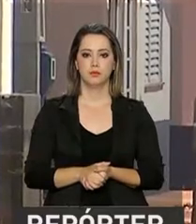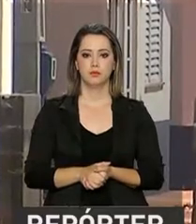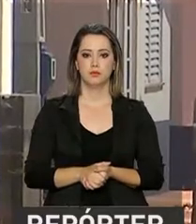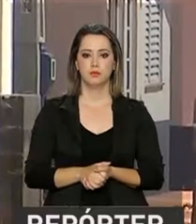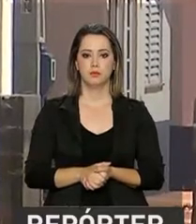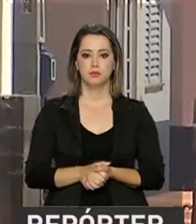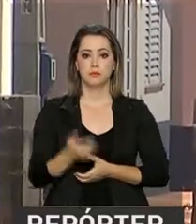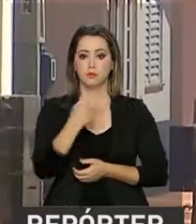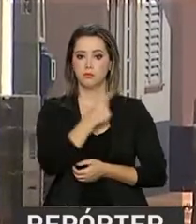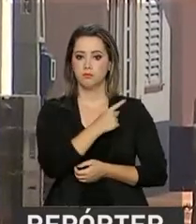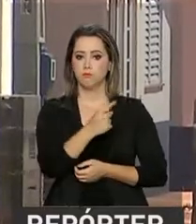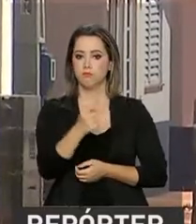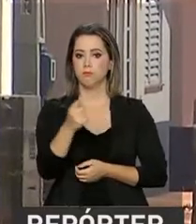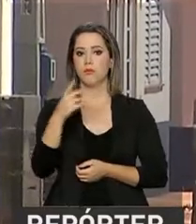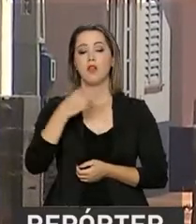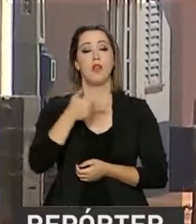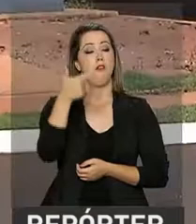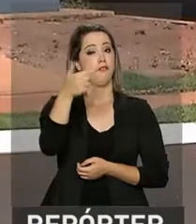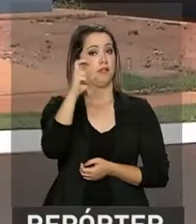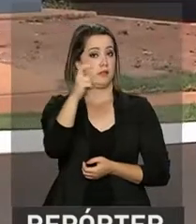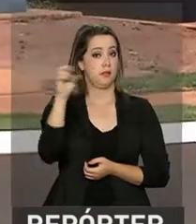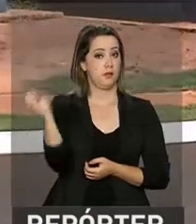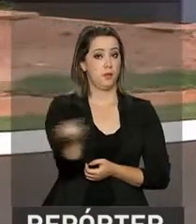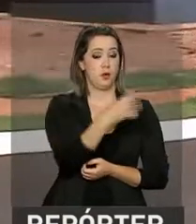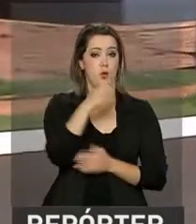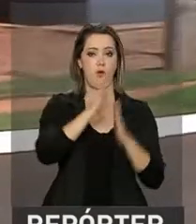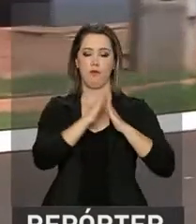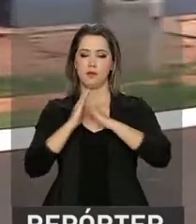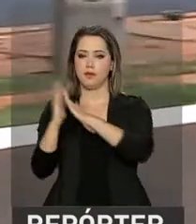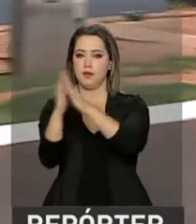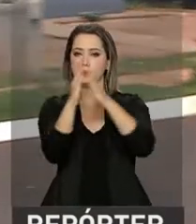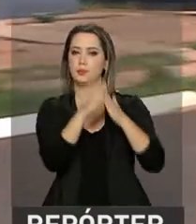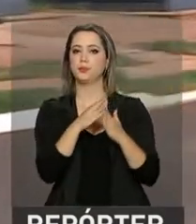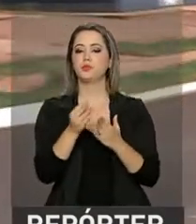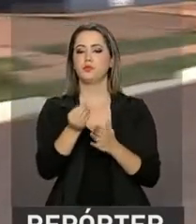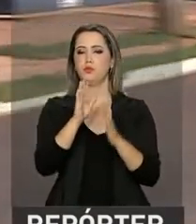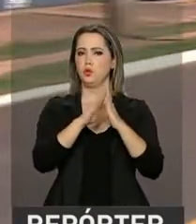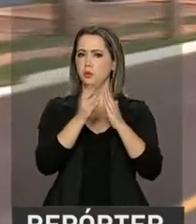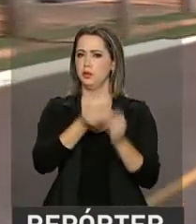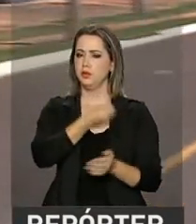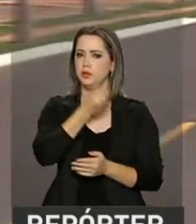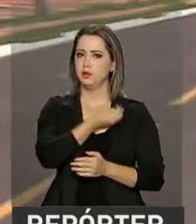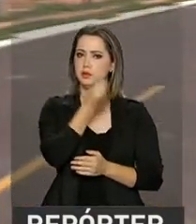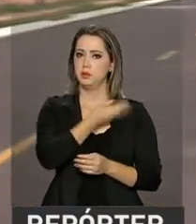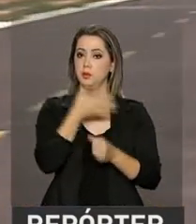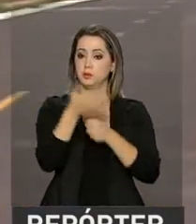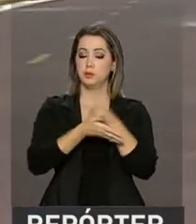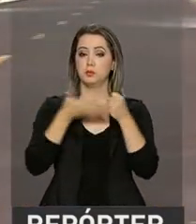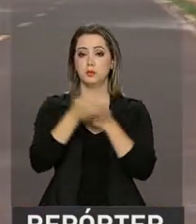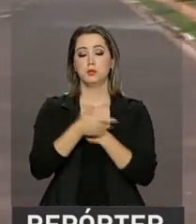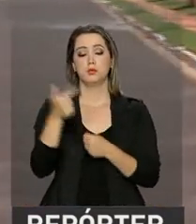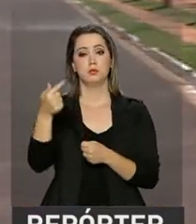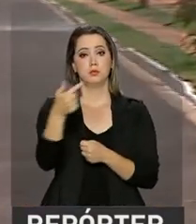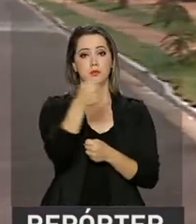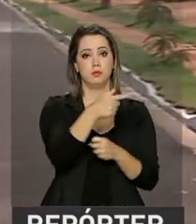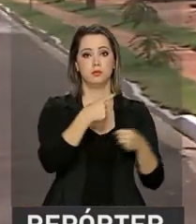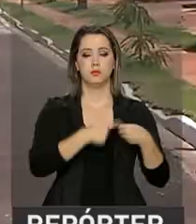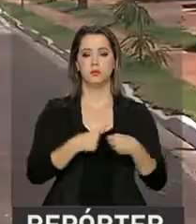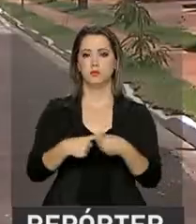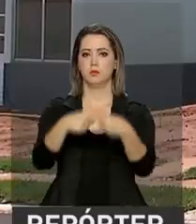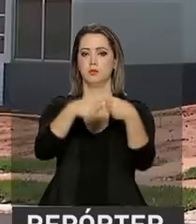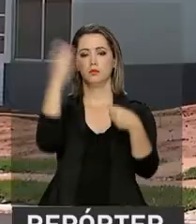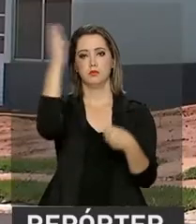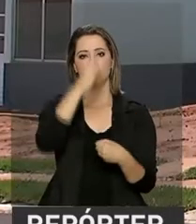São mais de 25 mil novas unidades habitacionais do Minha Casa Minha Vida para a faixa 1 em 77 municípios do